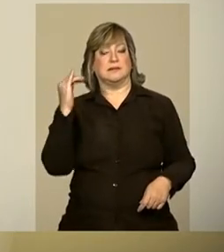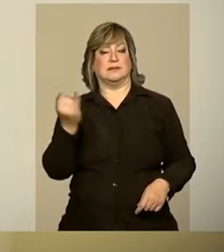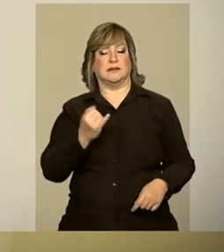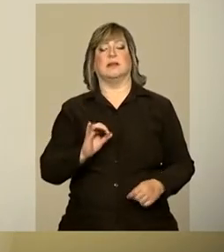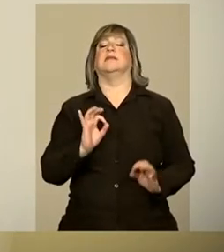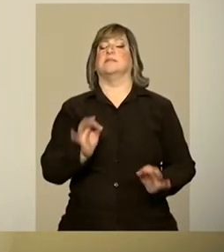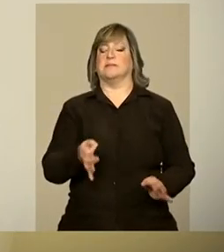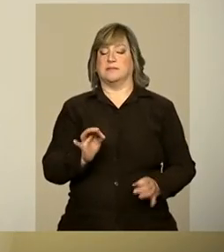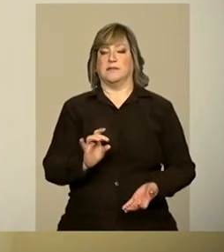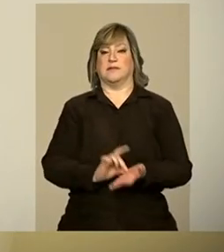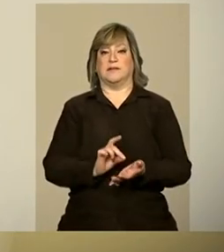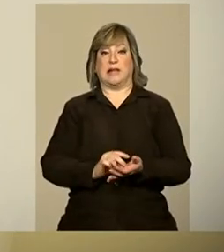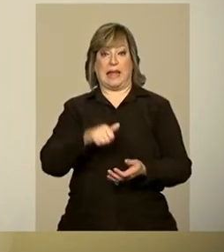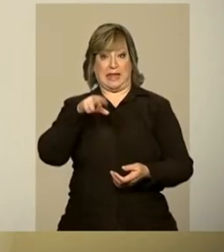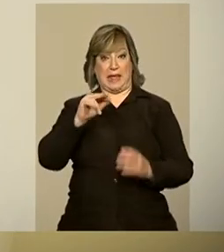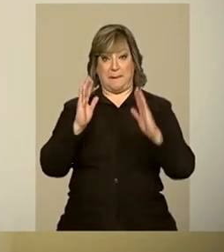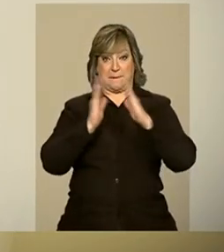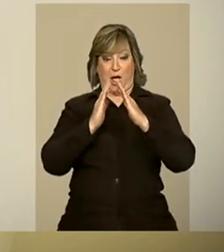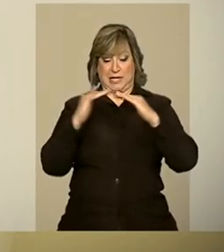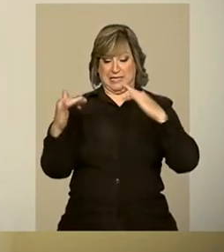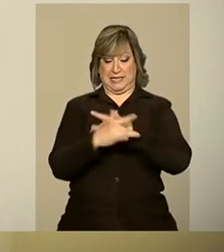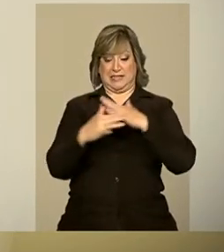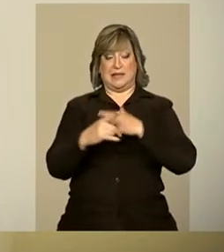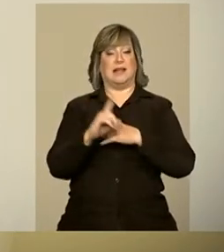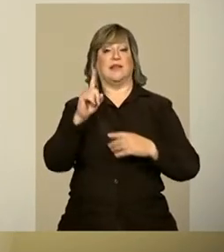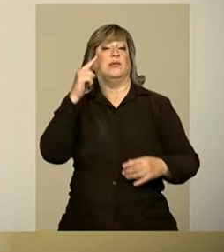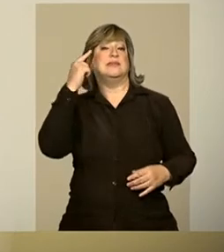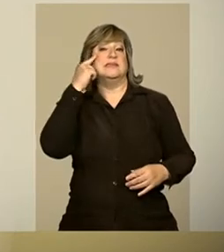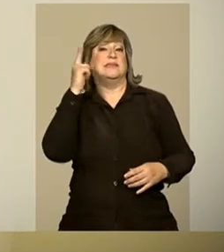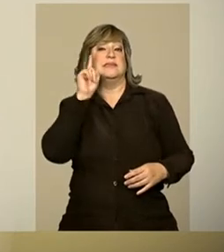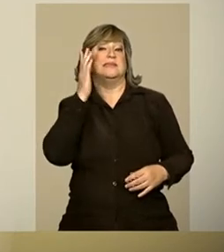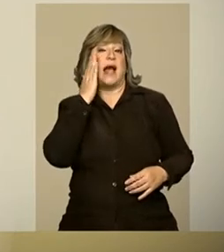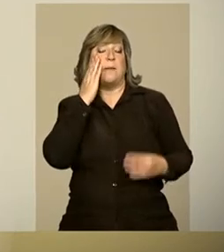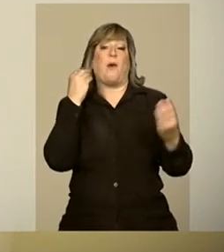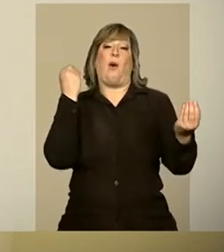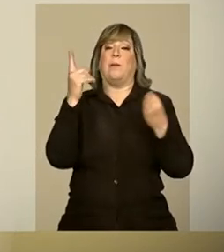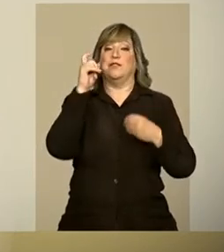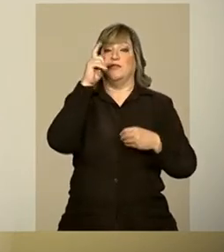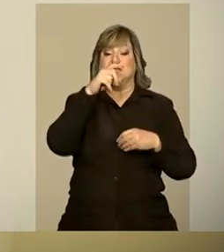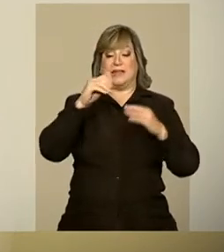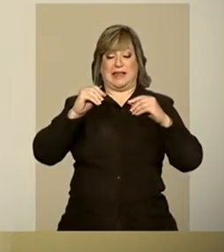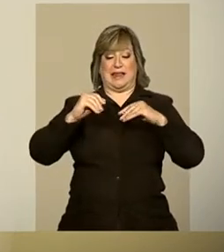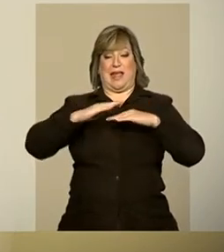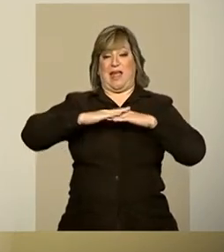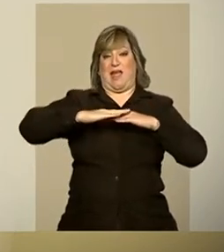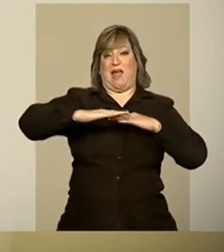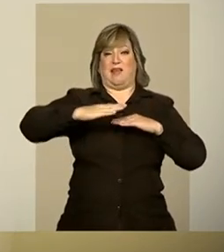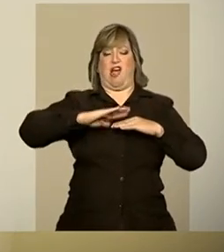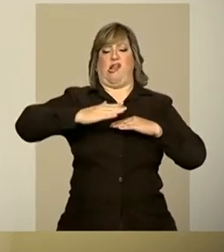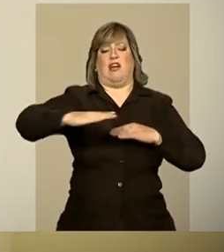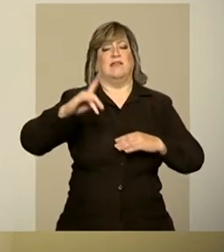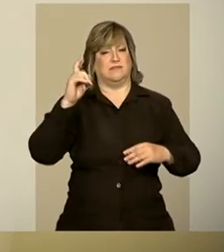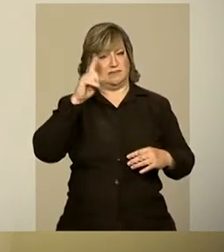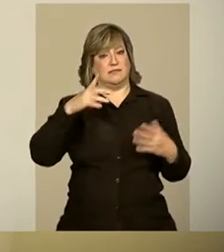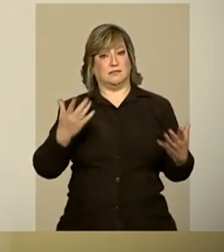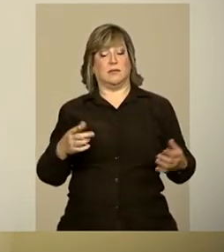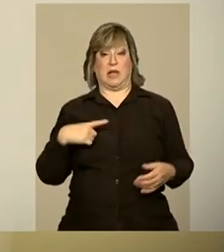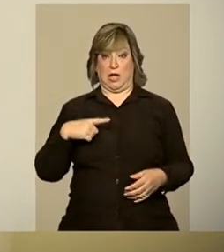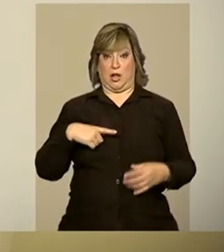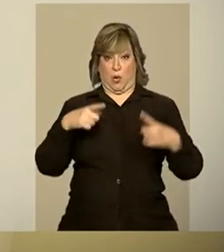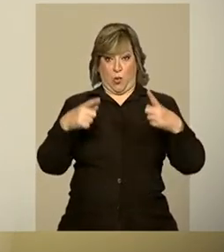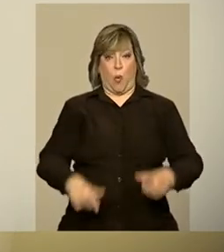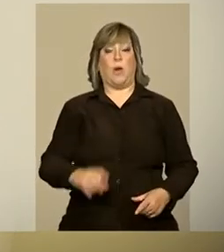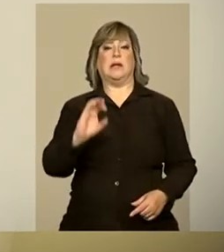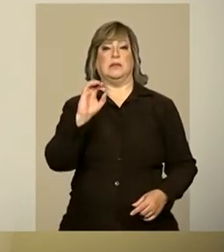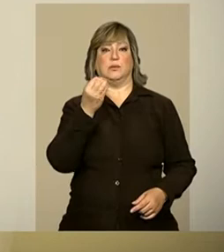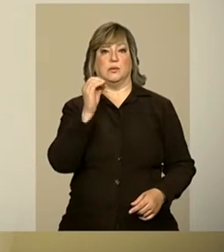na cidade, às vezes, não lembra como é difícil se deslocar em uma estrada de terra, sem manutenção. Lá no Rio Grande do Sul, por